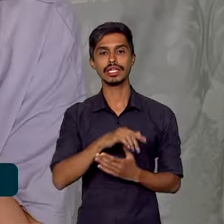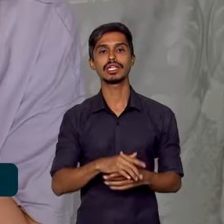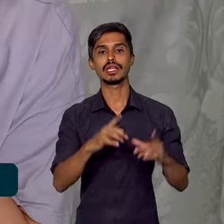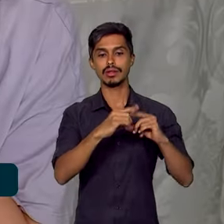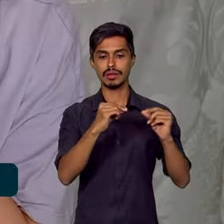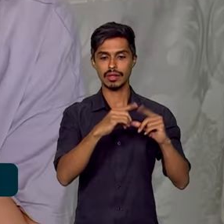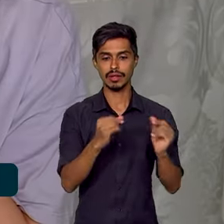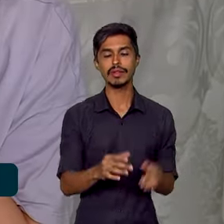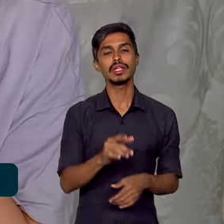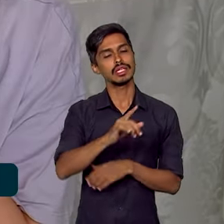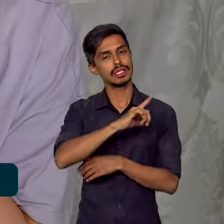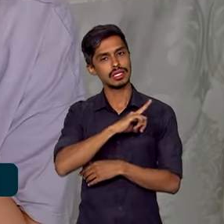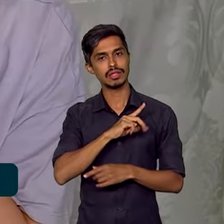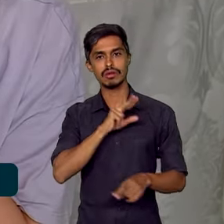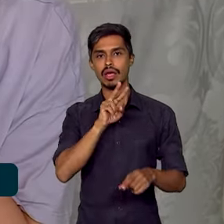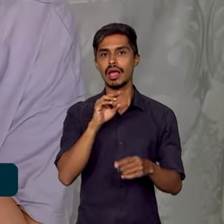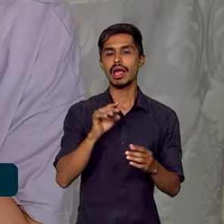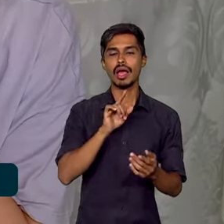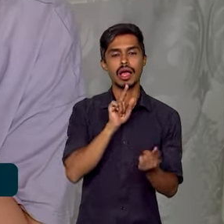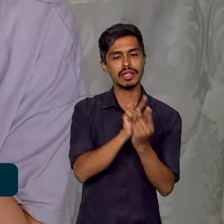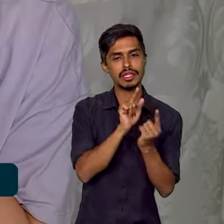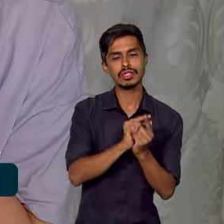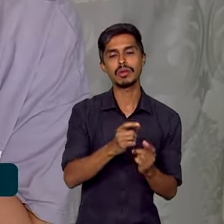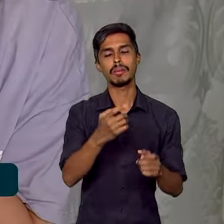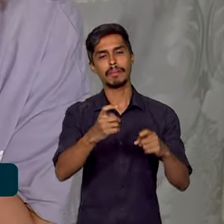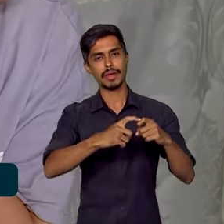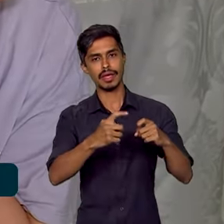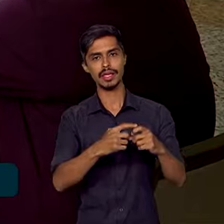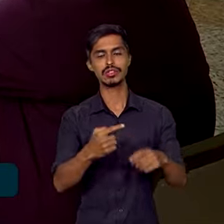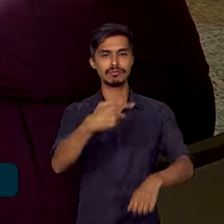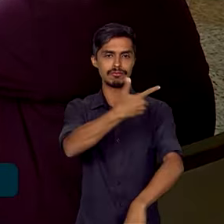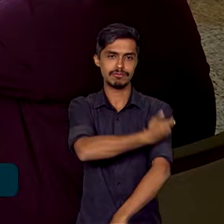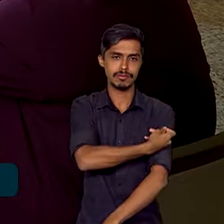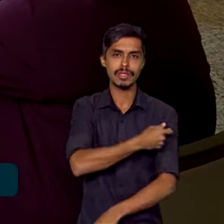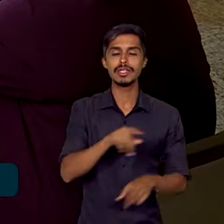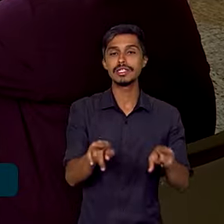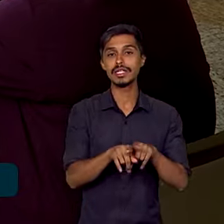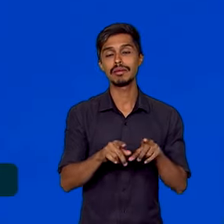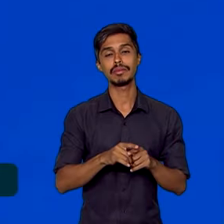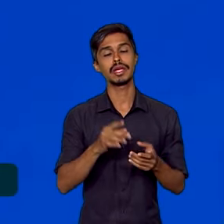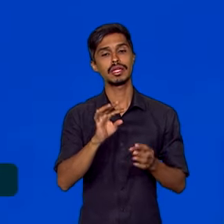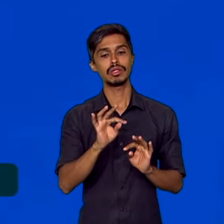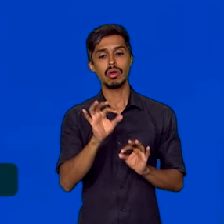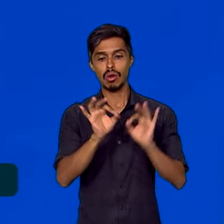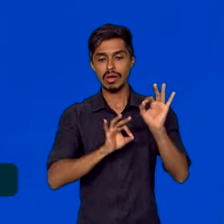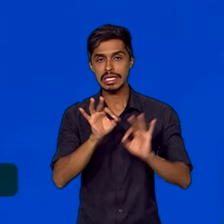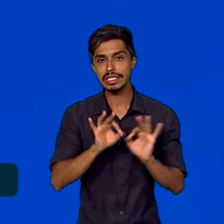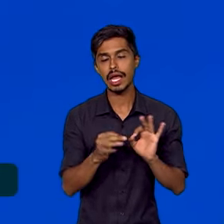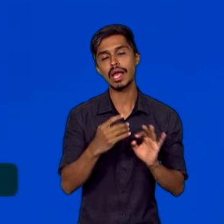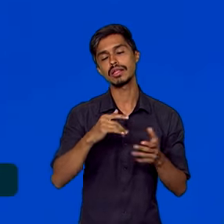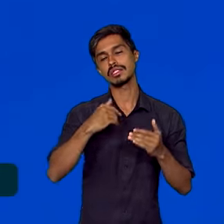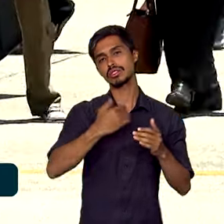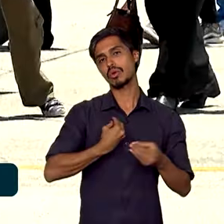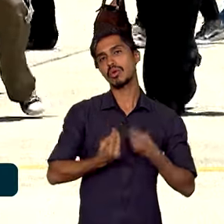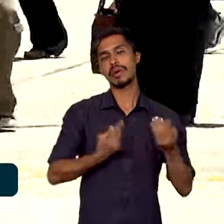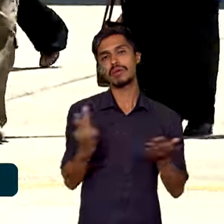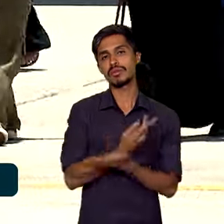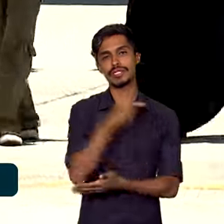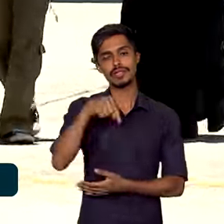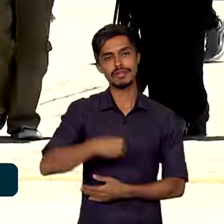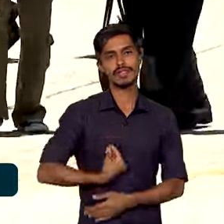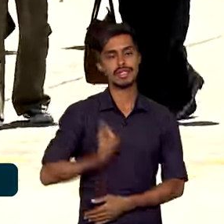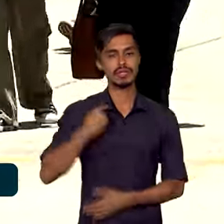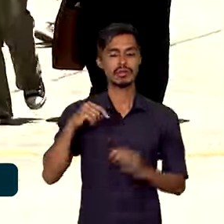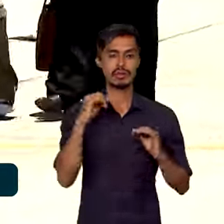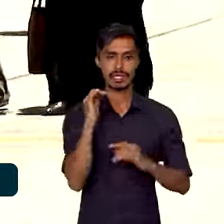para atendimento médico, psicológico, vacinação e também para regularizar a situação no país.